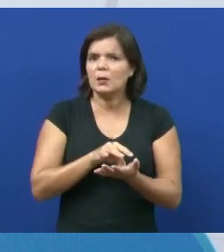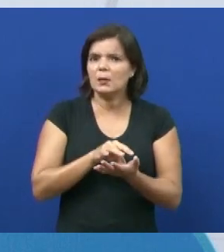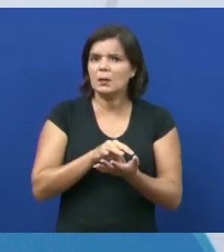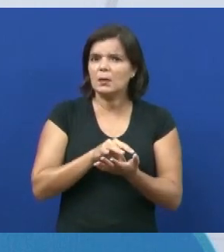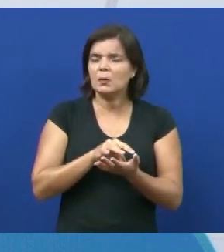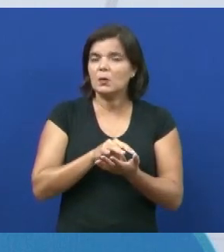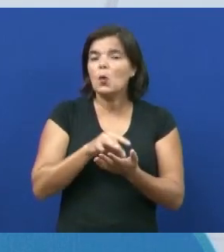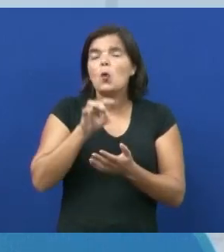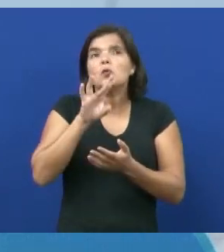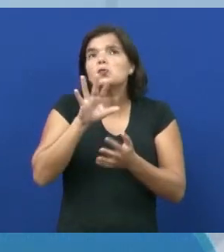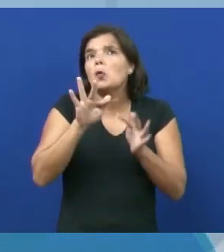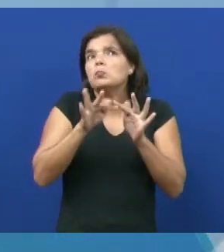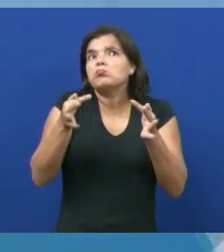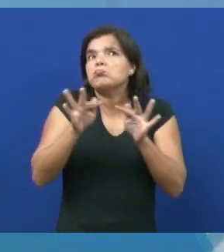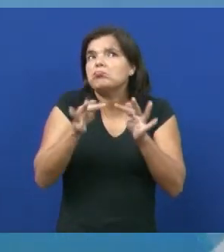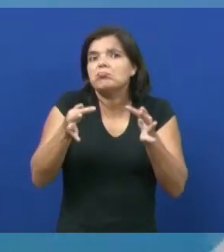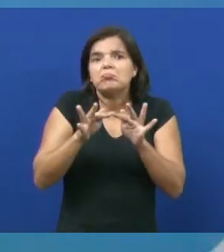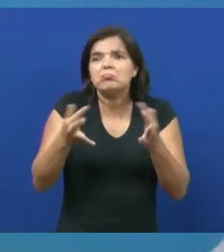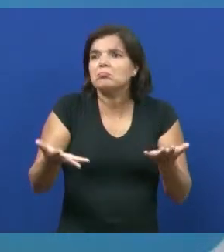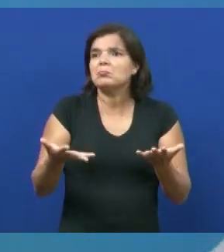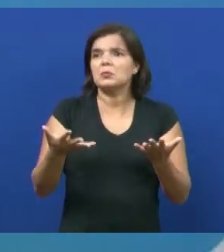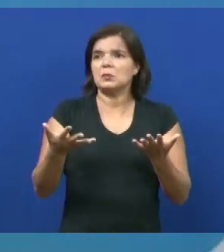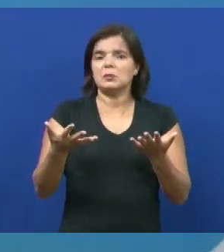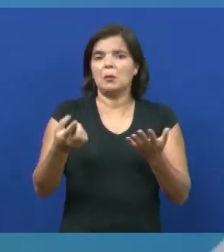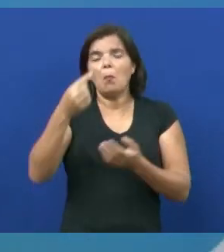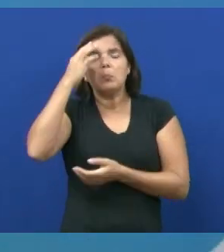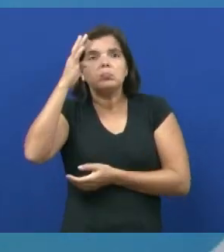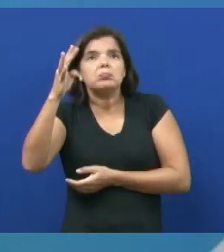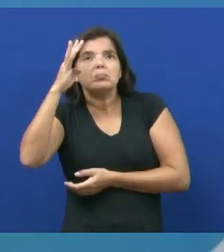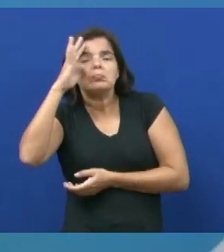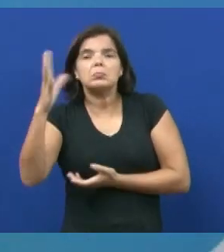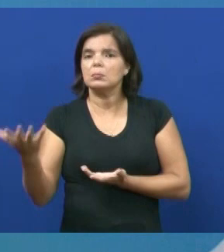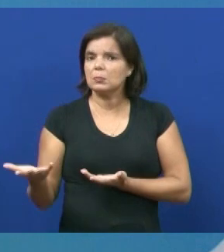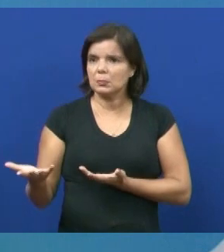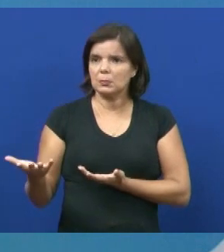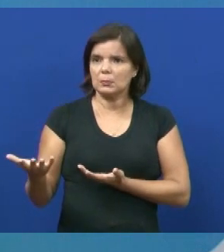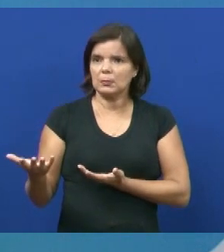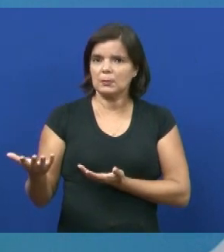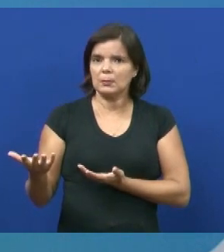ou é um simples fruto da sua imaginação?